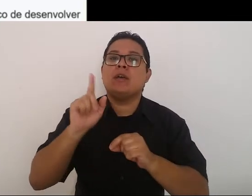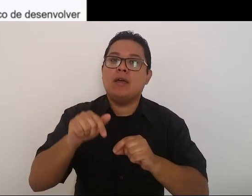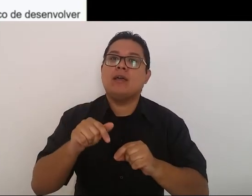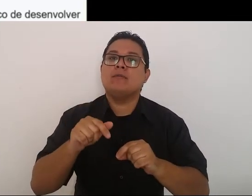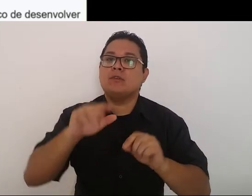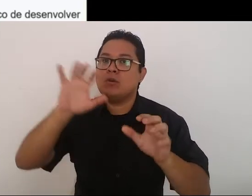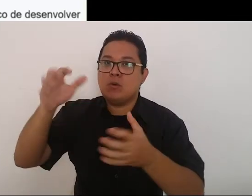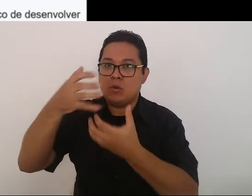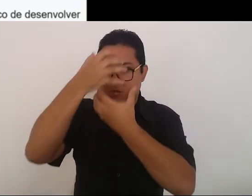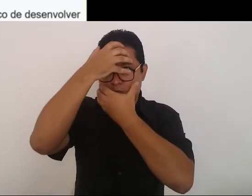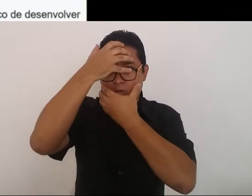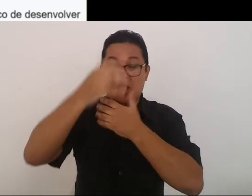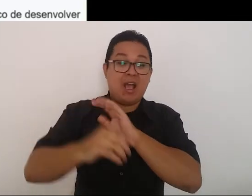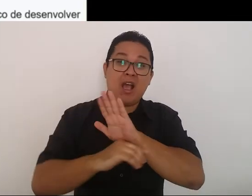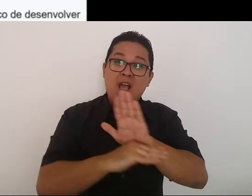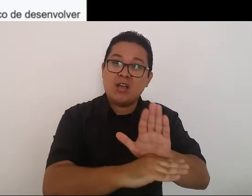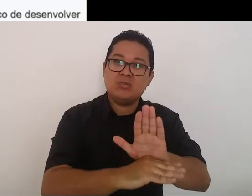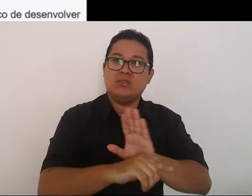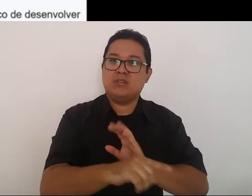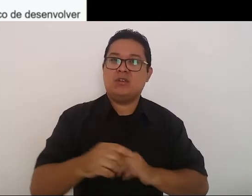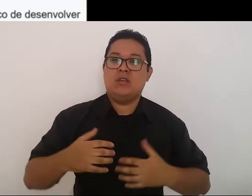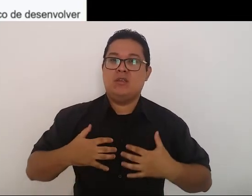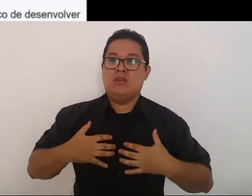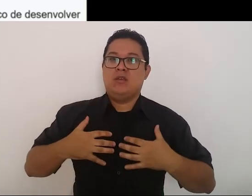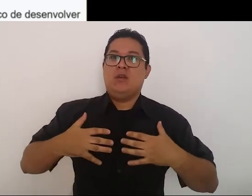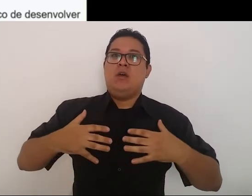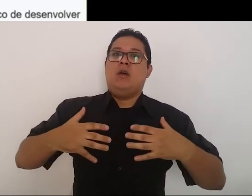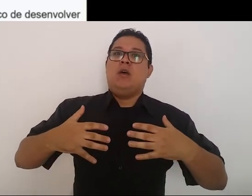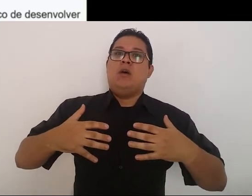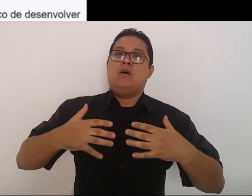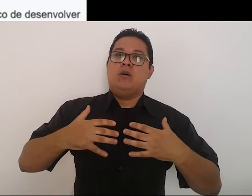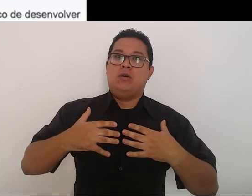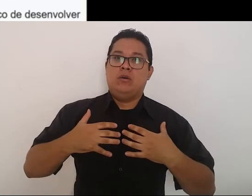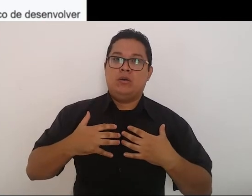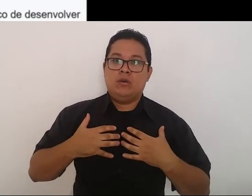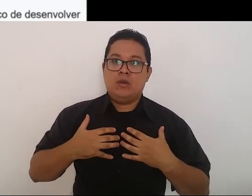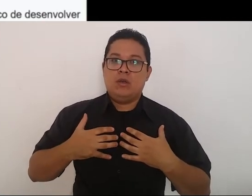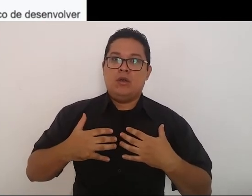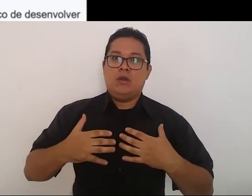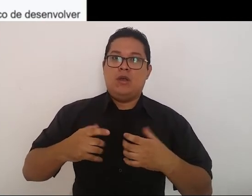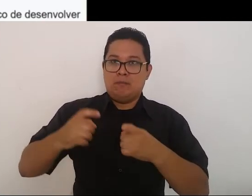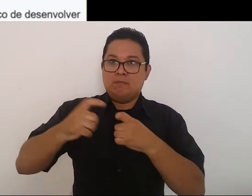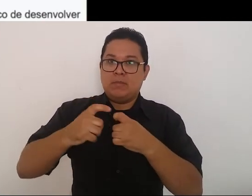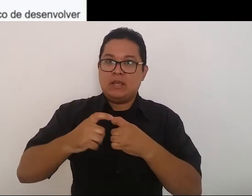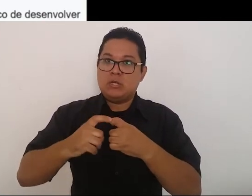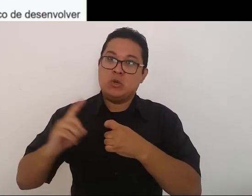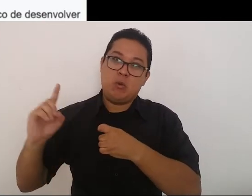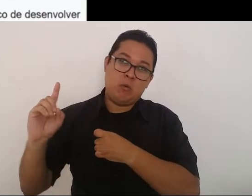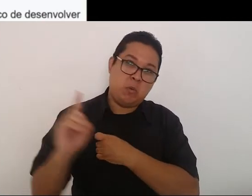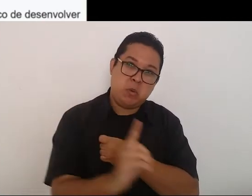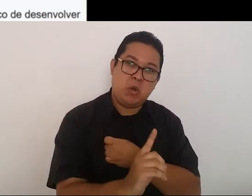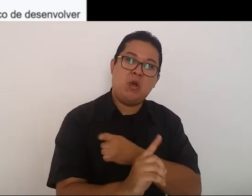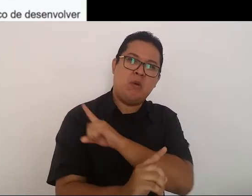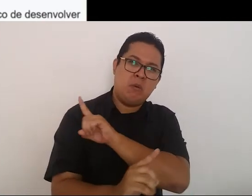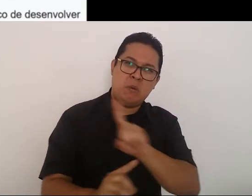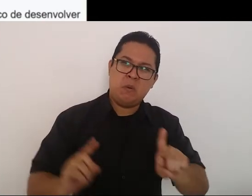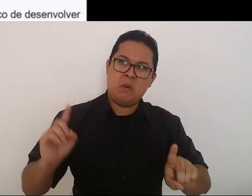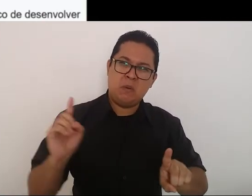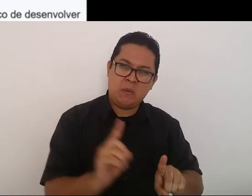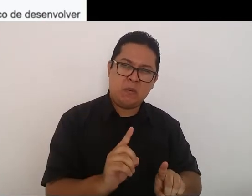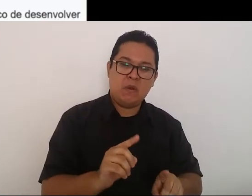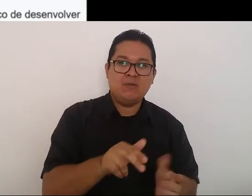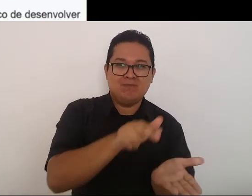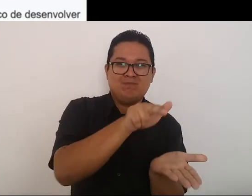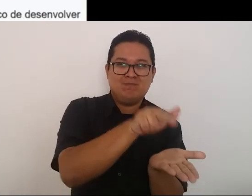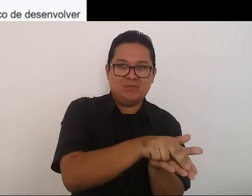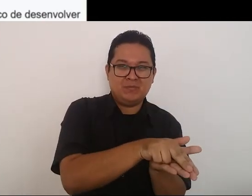respirar. Vamos ajudar você a respirar. Ponto. E aí, você tenta fazer a pessoa ir